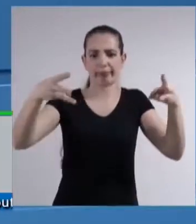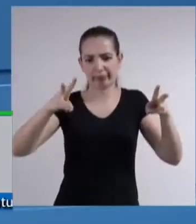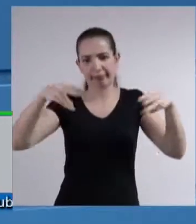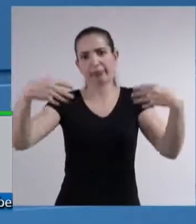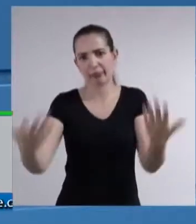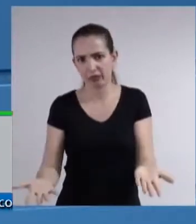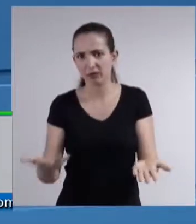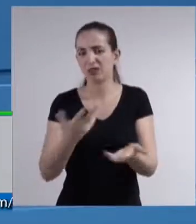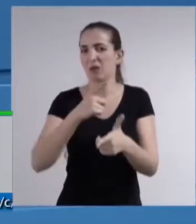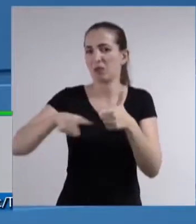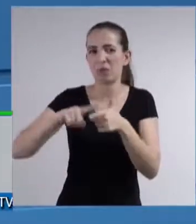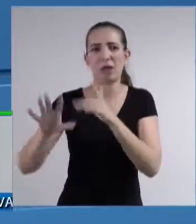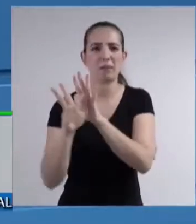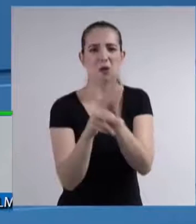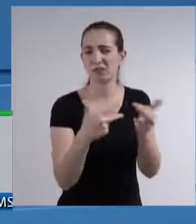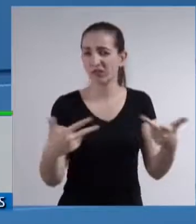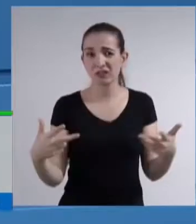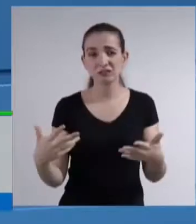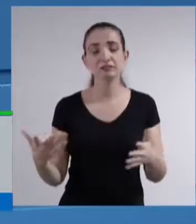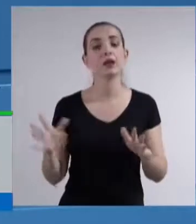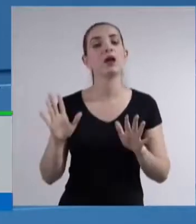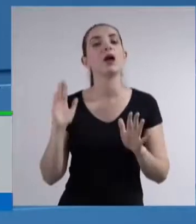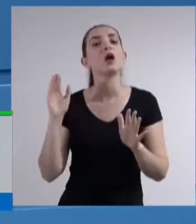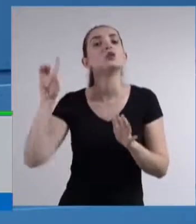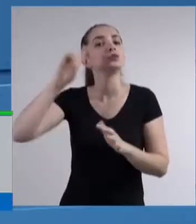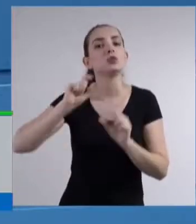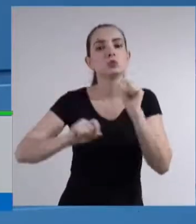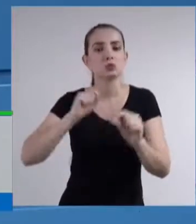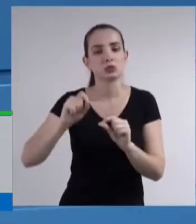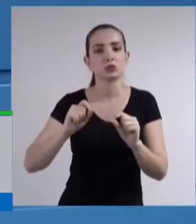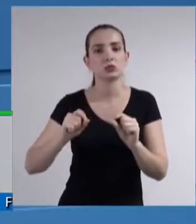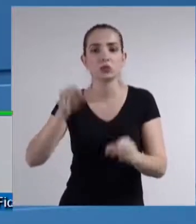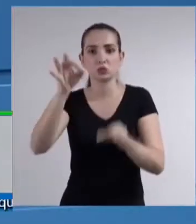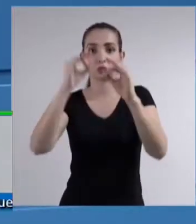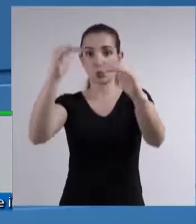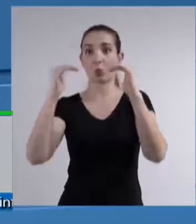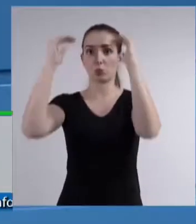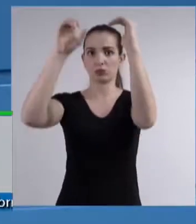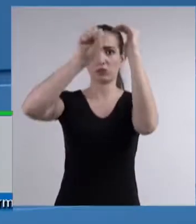dia, o Supremo Tribunal Federal, na pessoa de